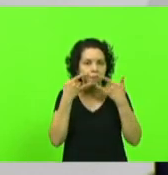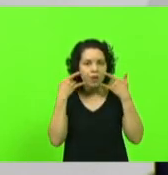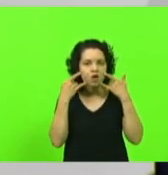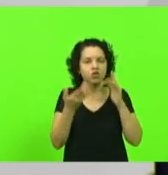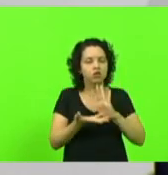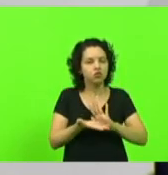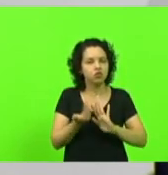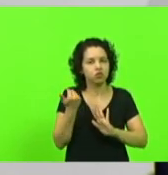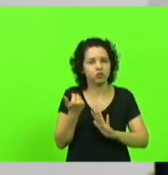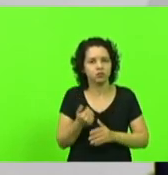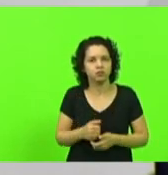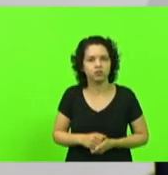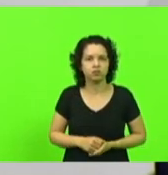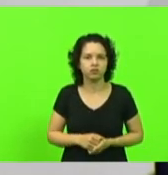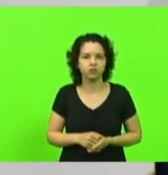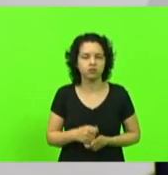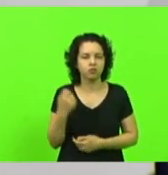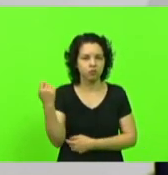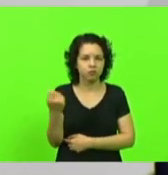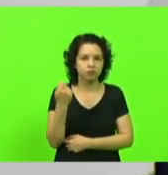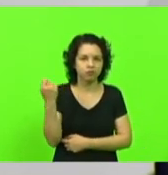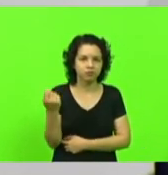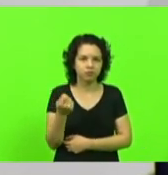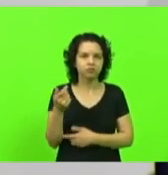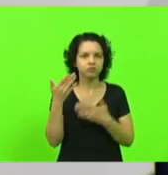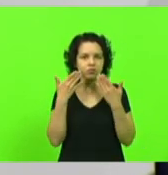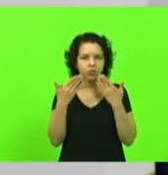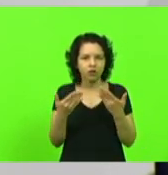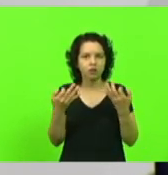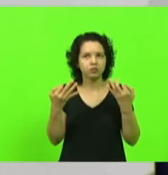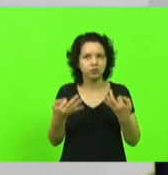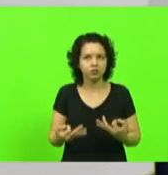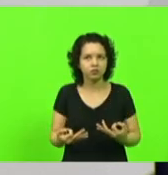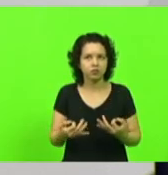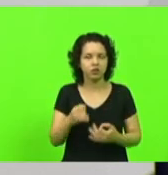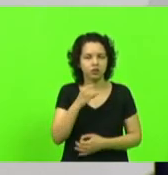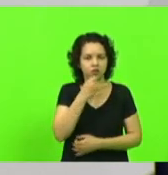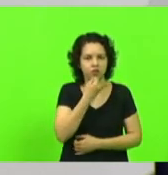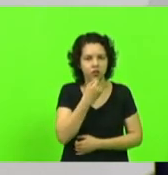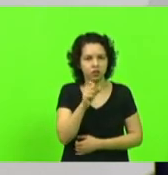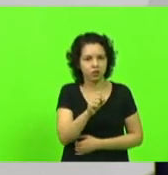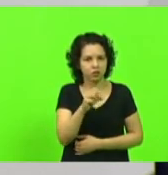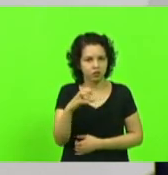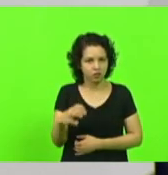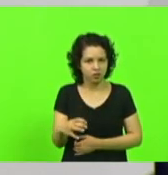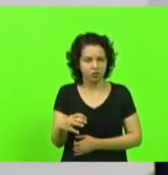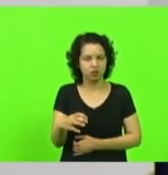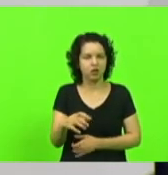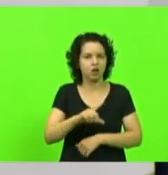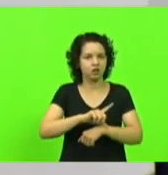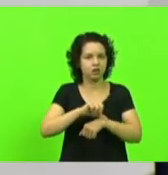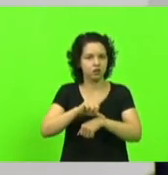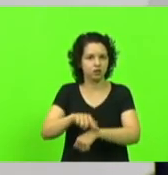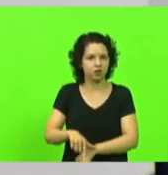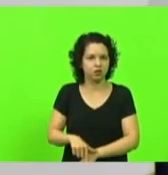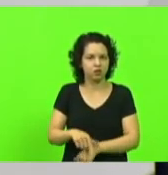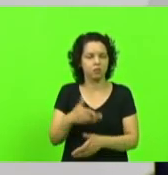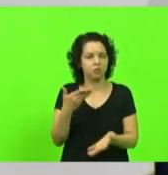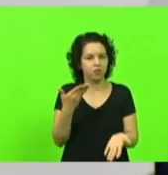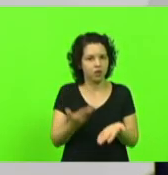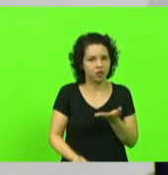nas suas bocas. Porto Alegre acabou de dar o exemplo. Infelizmente, Santa Catarina ficou para trás. Perdemos